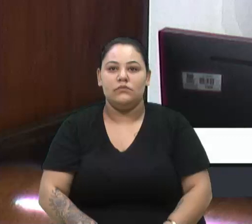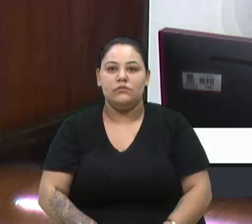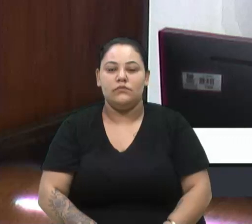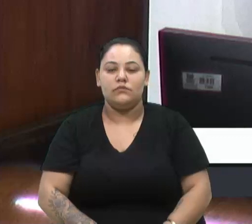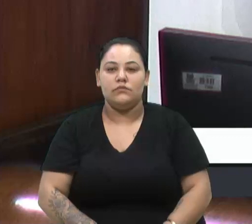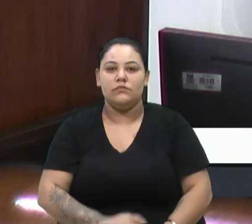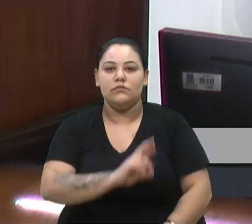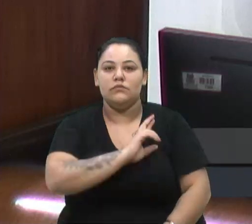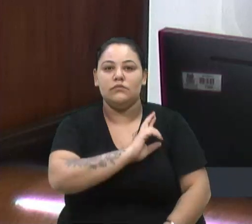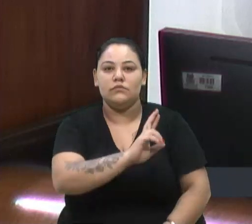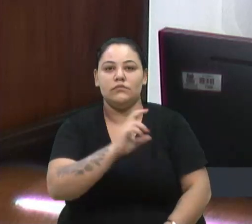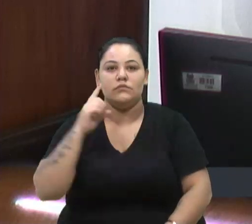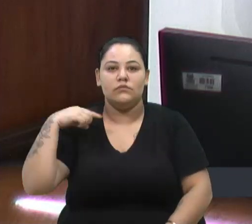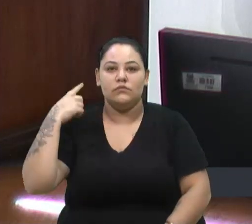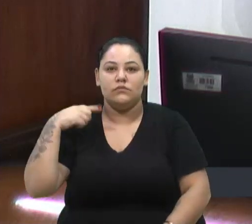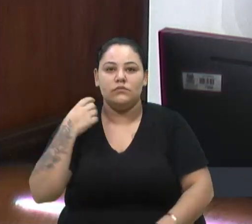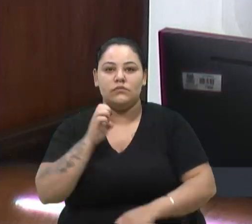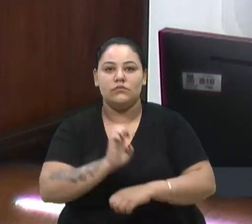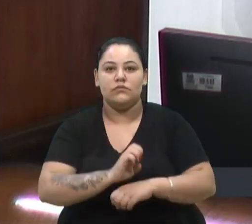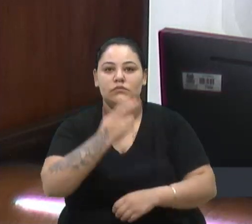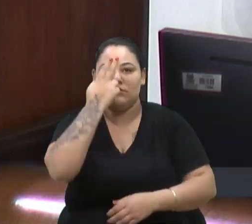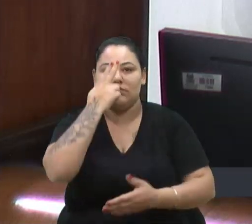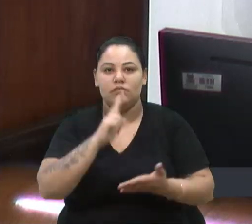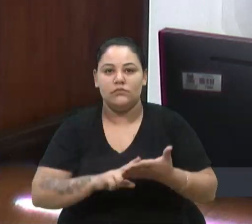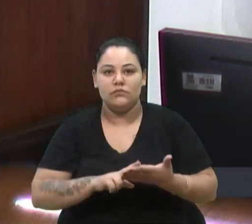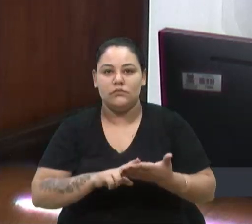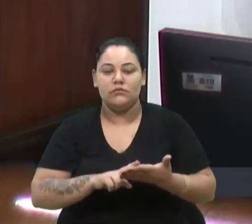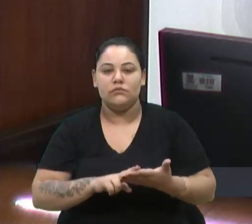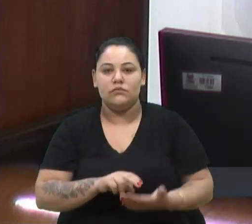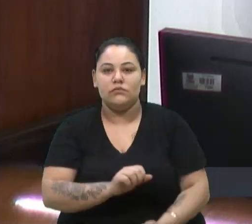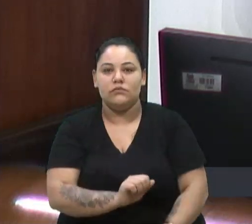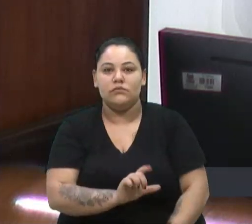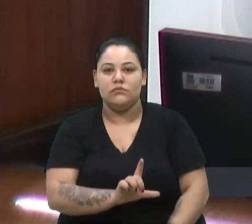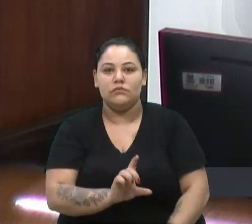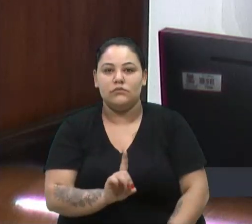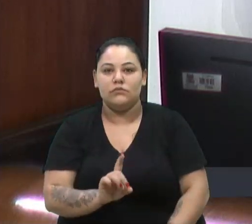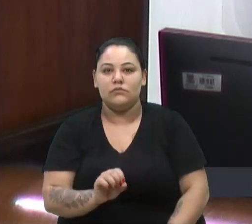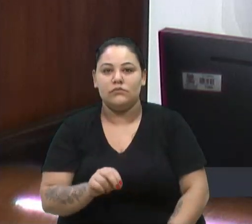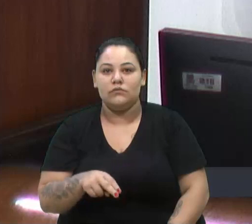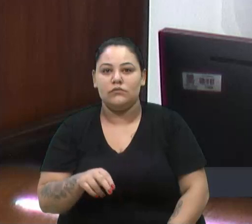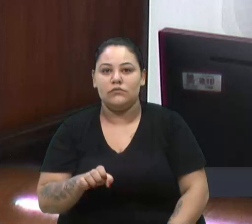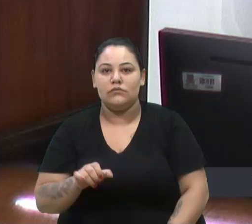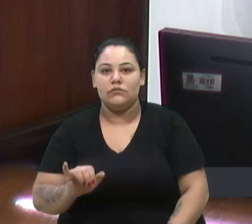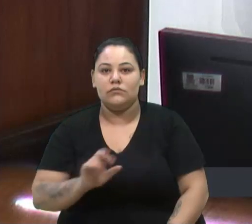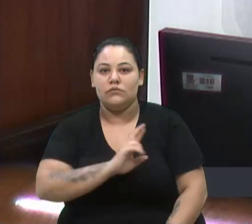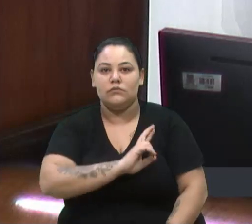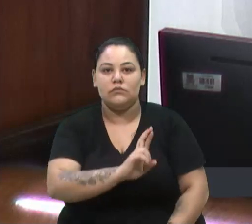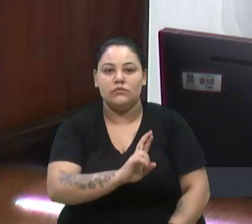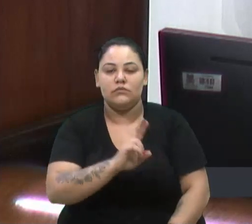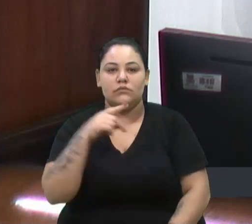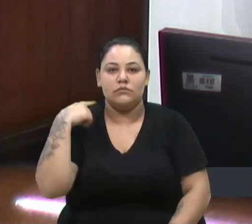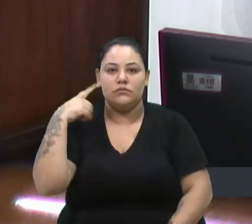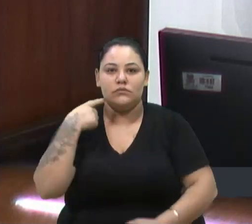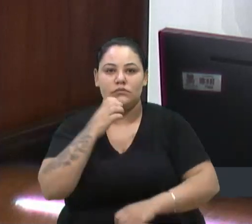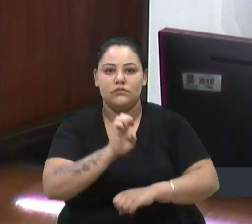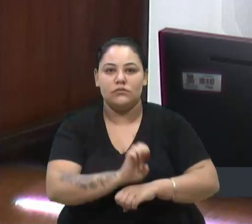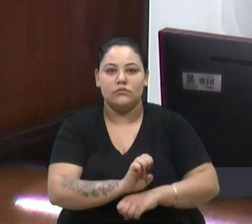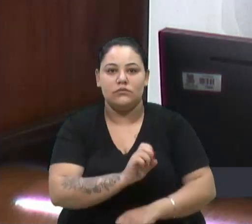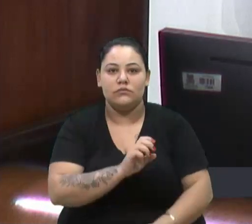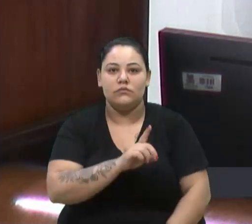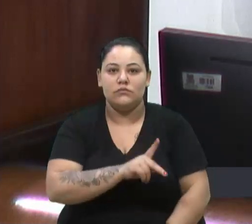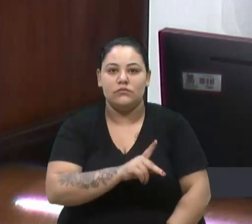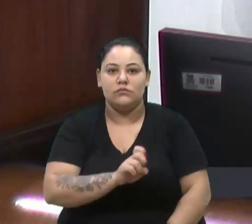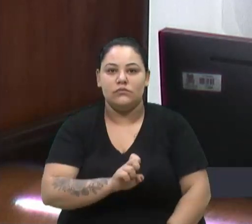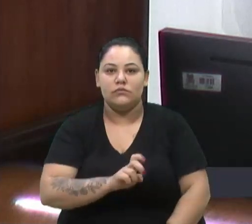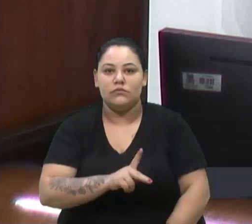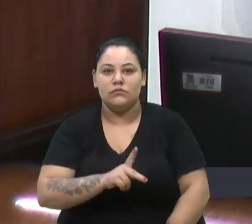representando deputado estadual neril carteiro aldonei Machado representando o deputado estadual Pepe Vargas valdoir da Rosa